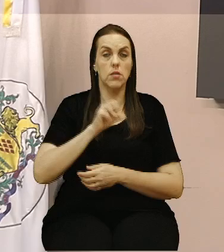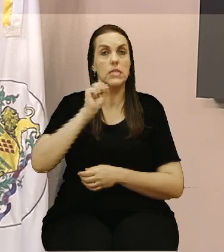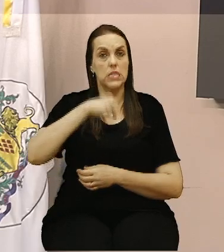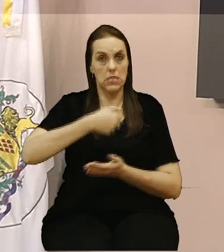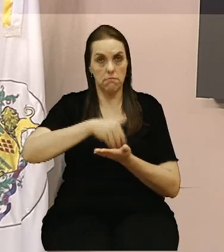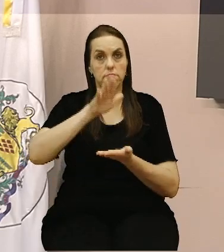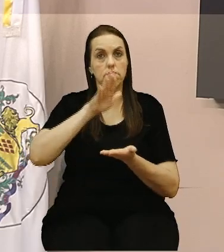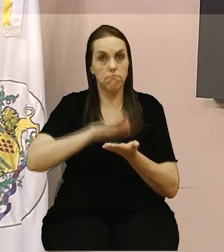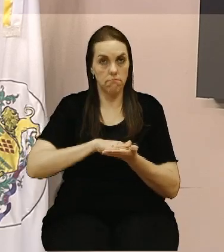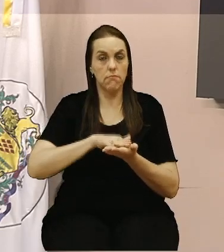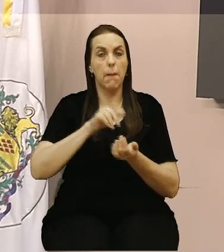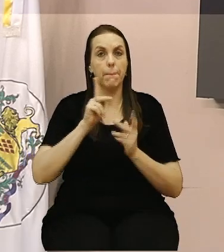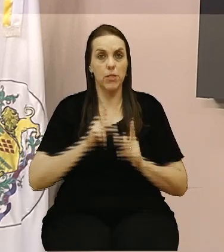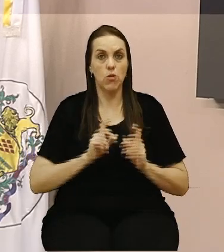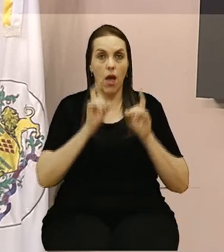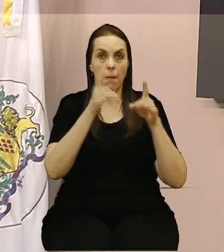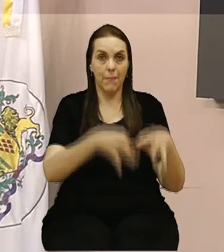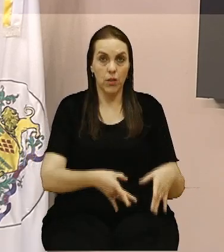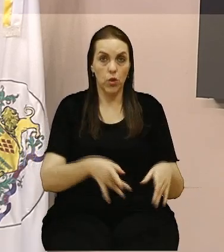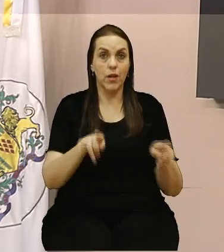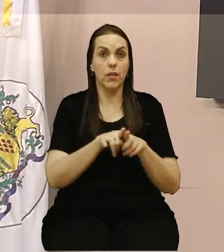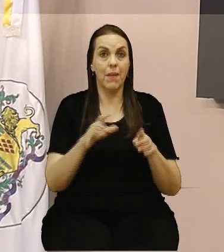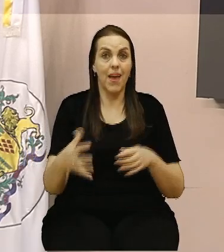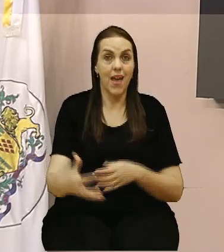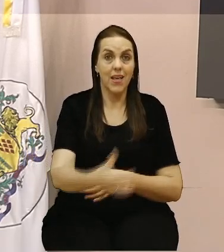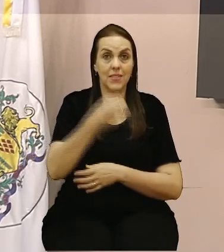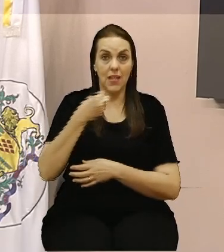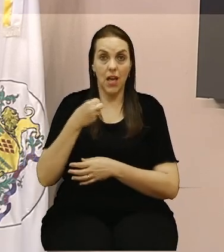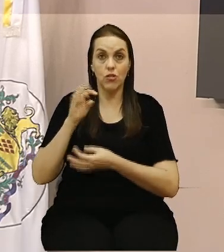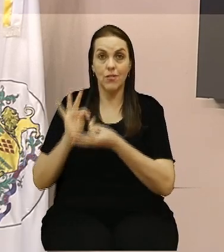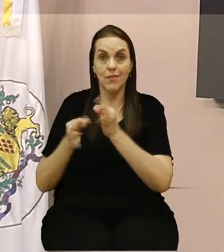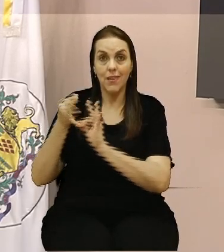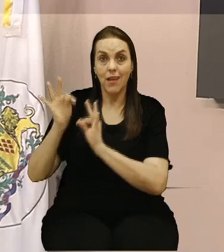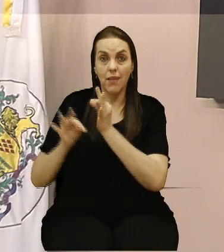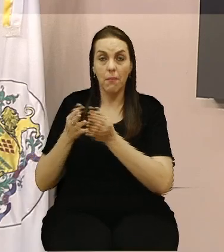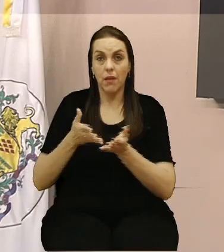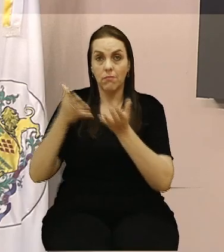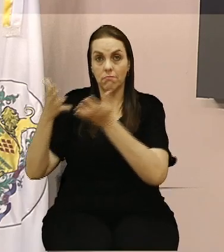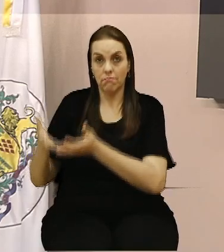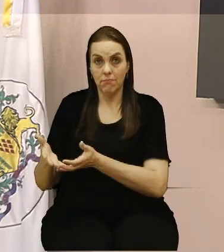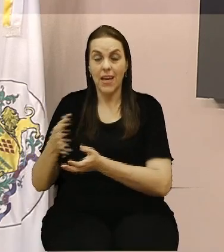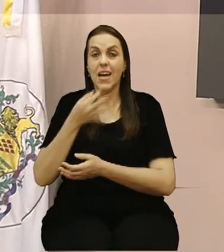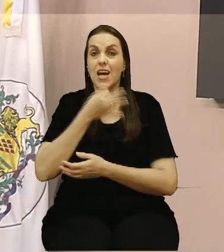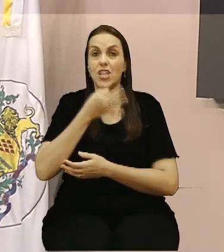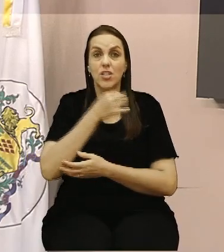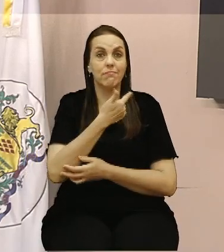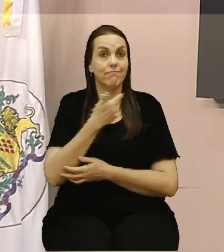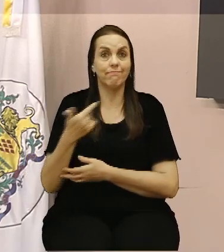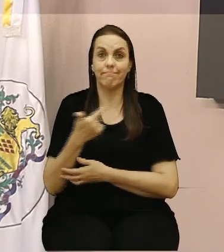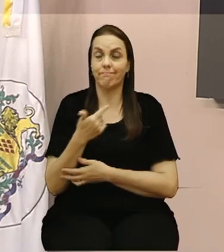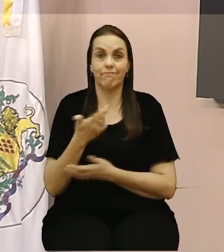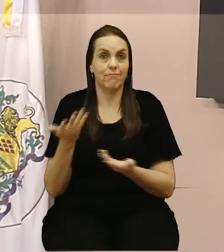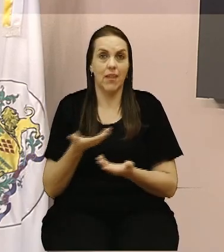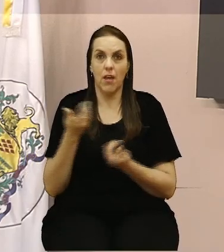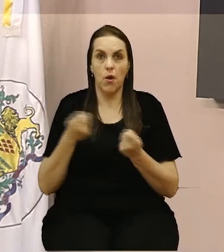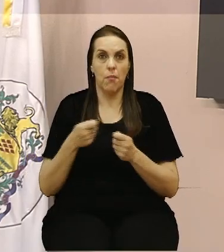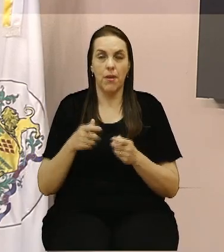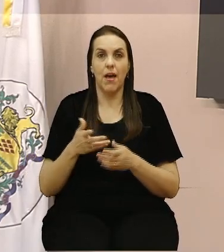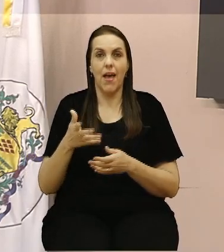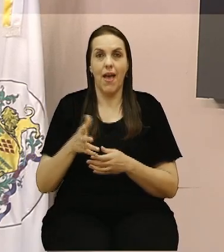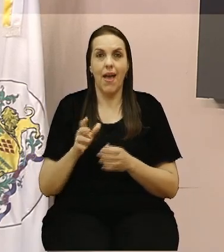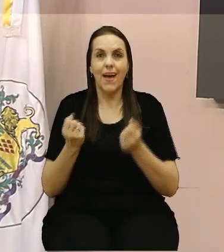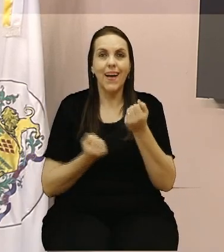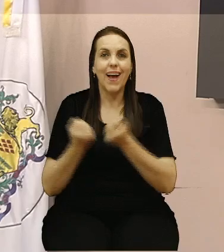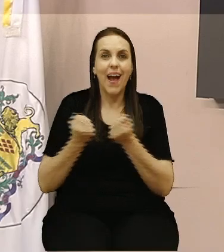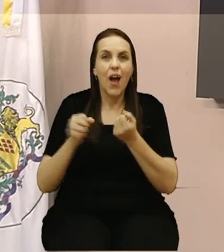como resgatar e colocar em tratamento, resgatar, não recolher. Caxias não tem carrocinha. Carrocinha é coisa do passado